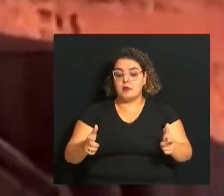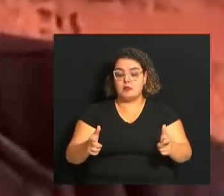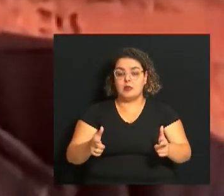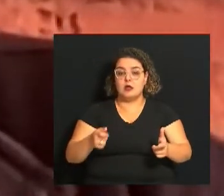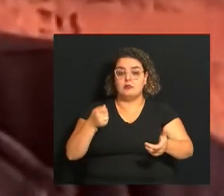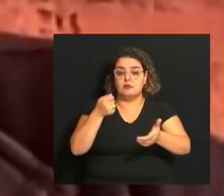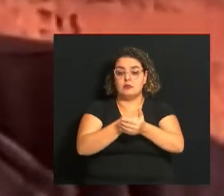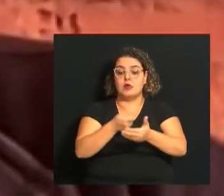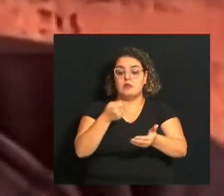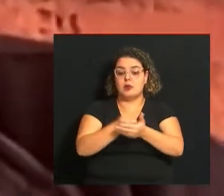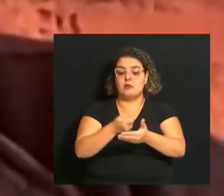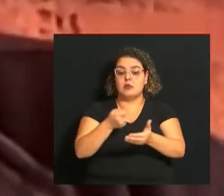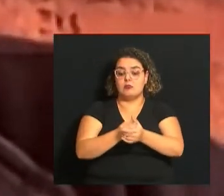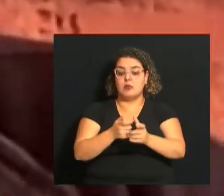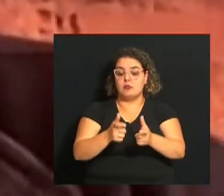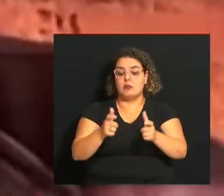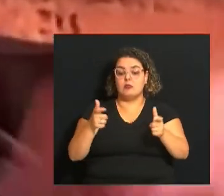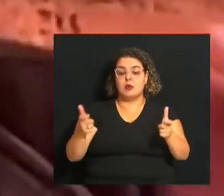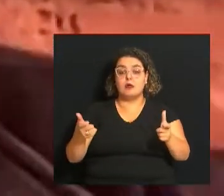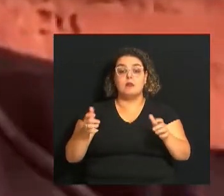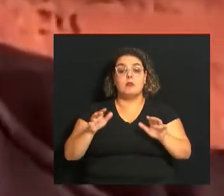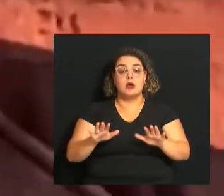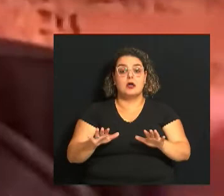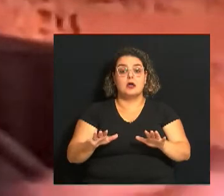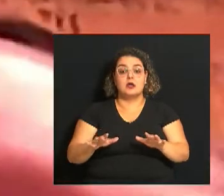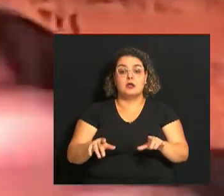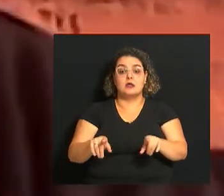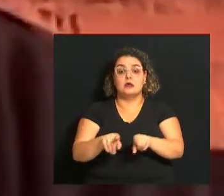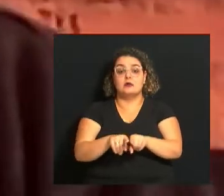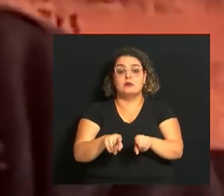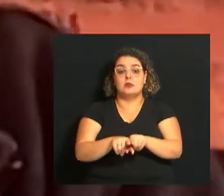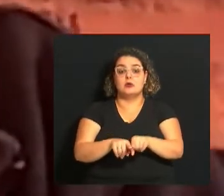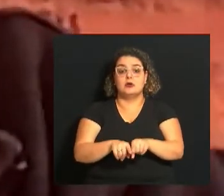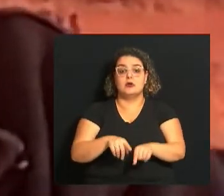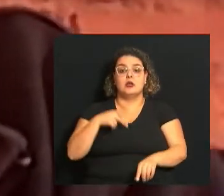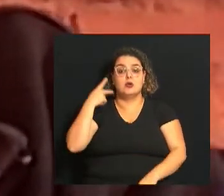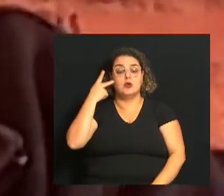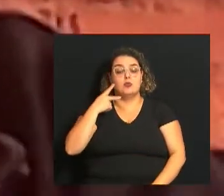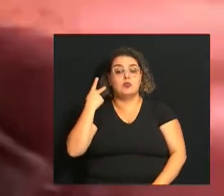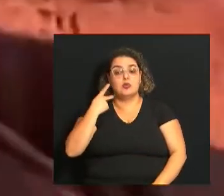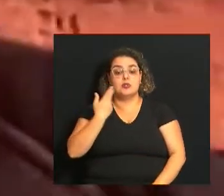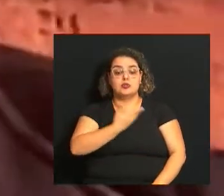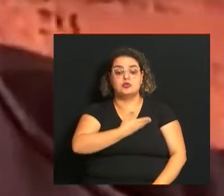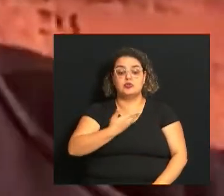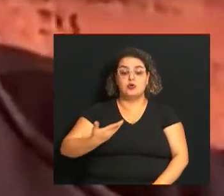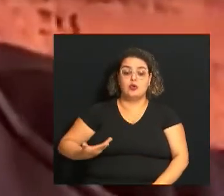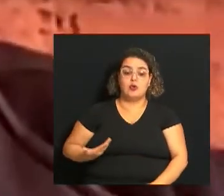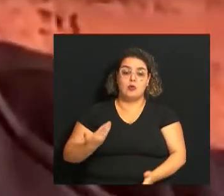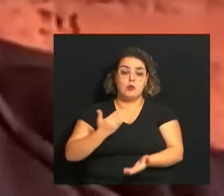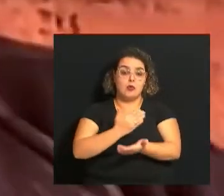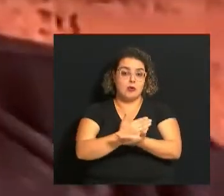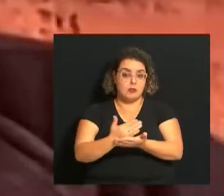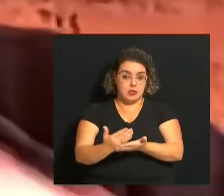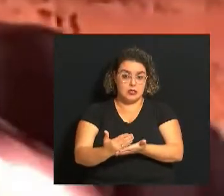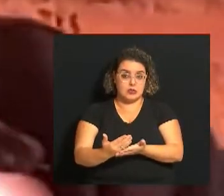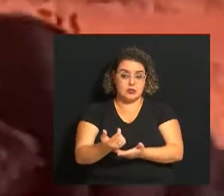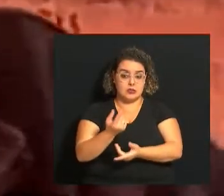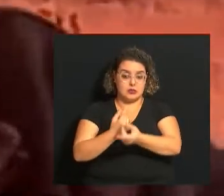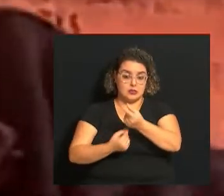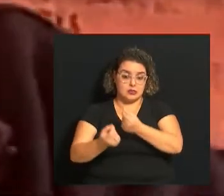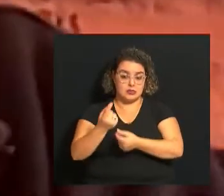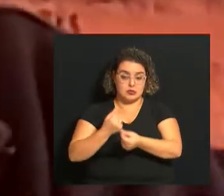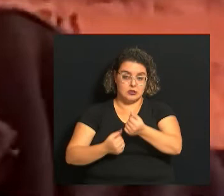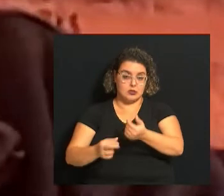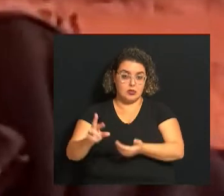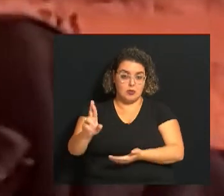governante, mas, ao mesmo tempo, se tirou o instrumento da política pública, a começar pelo recurso e